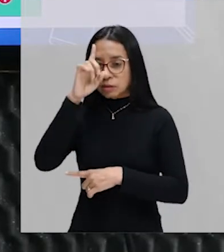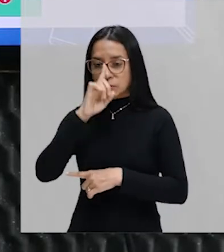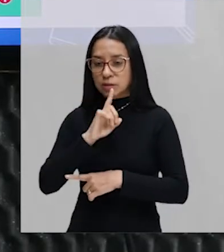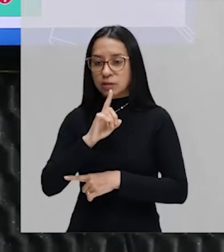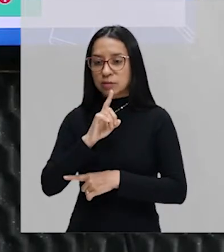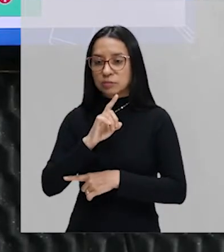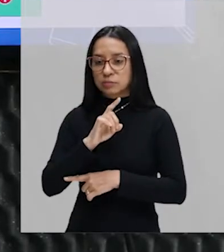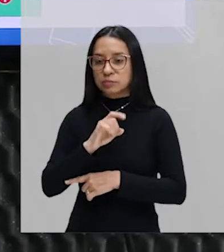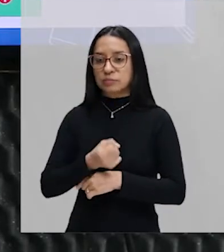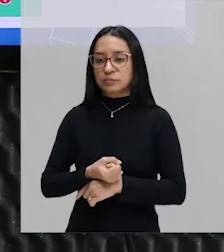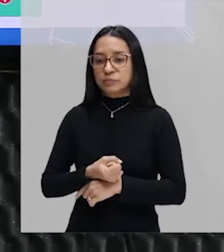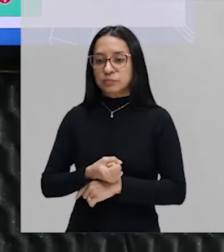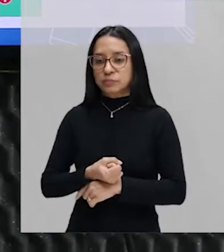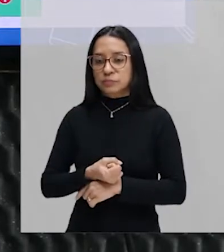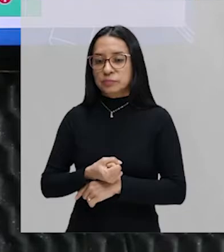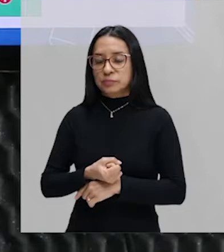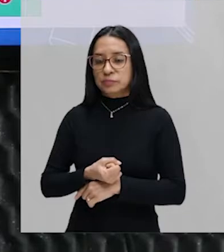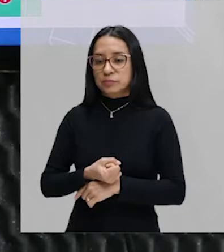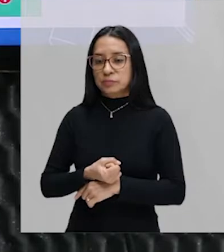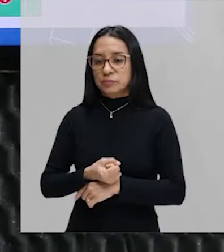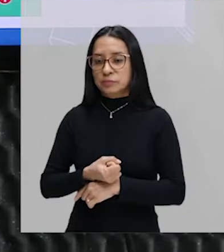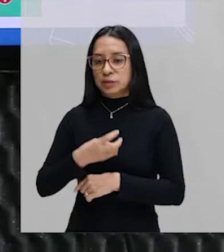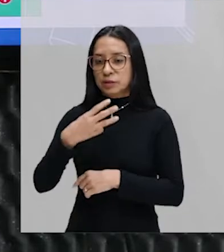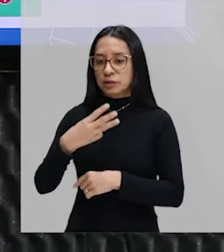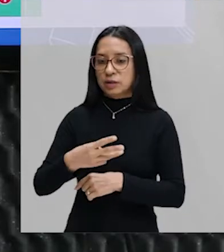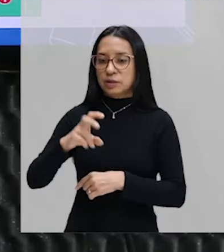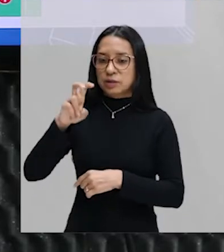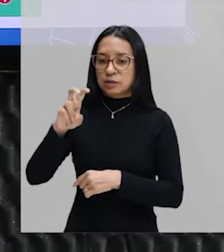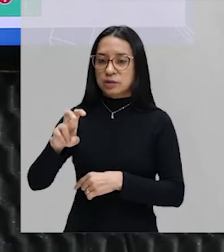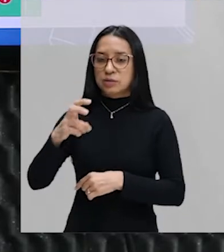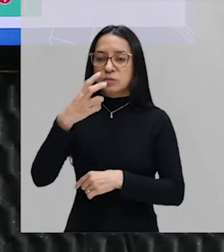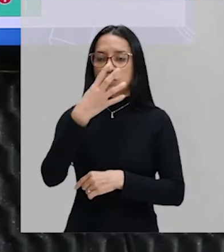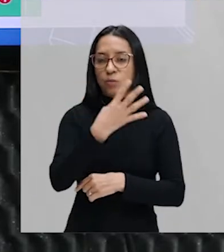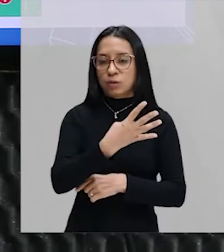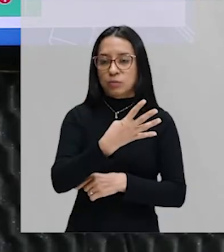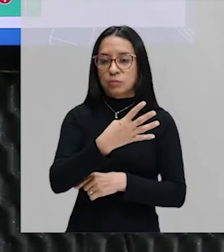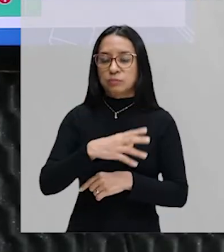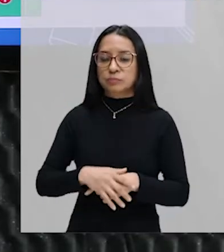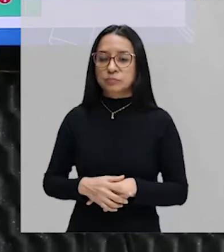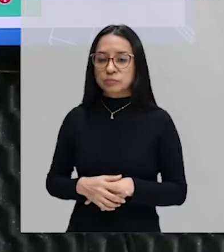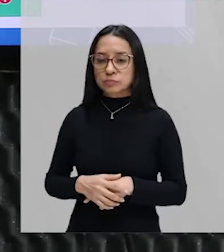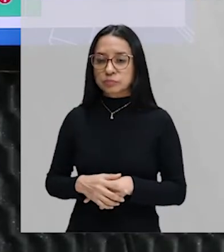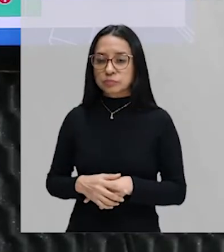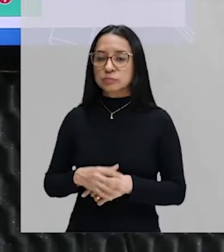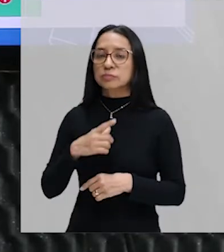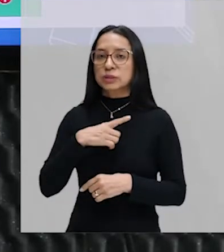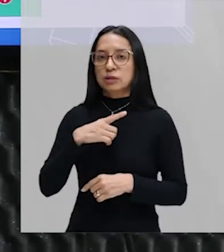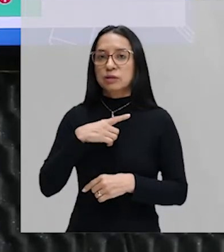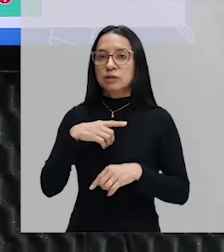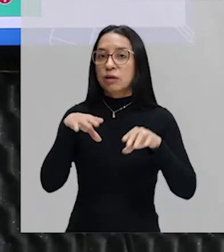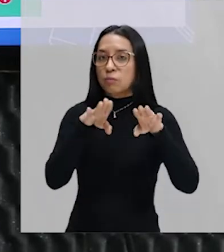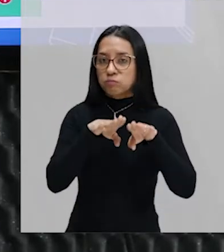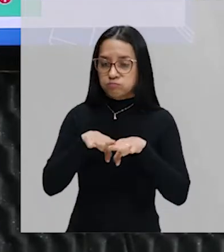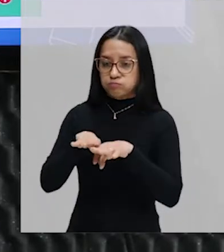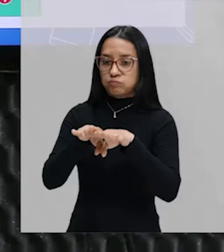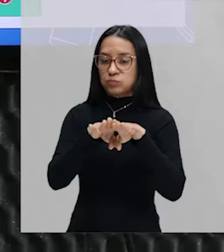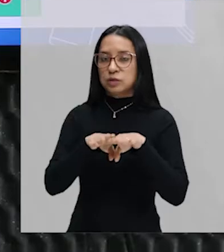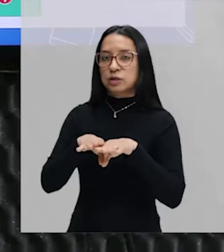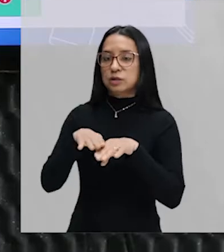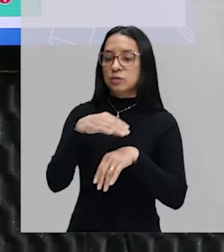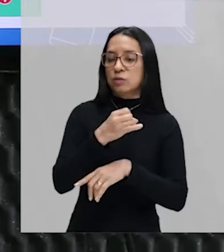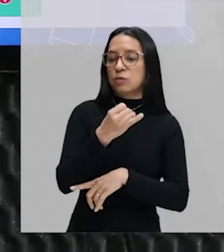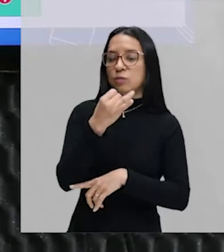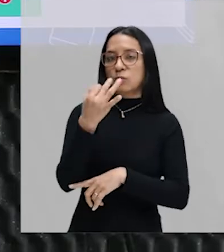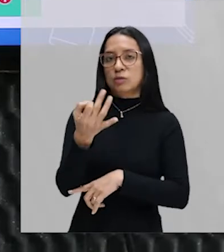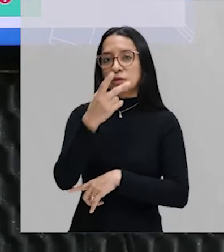aí dentro? 3 também, ó. O número 3, o número 5 e o número 4. Então, existe um equilíbrio entre a